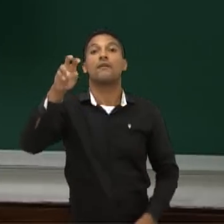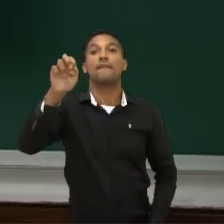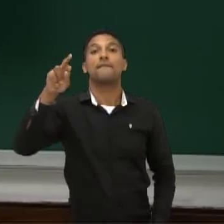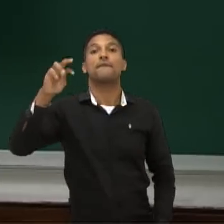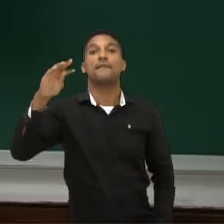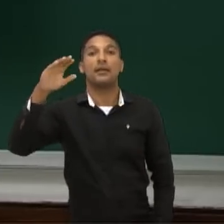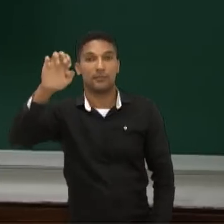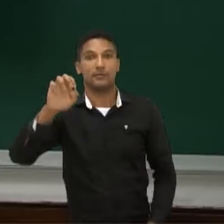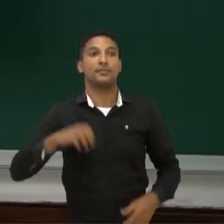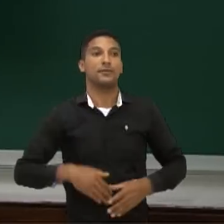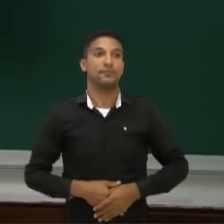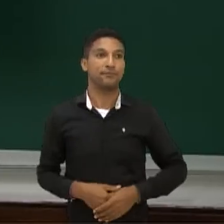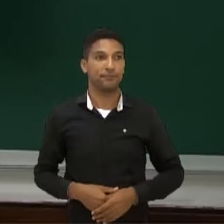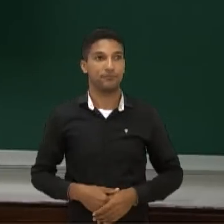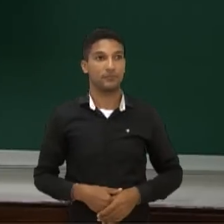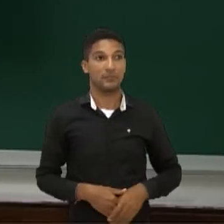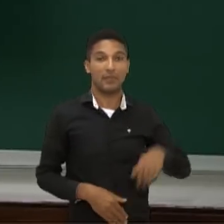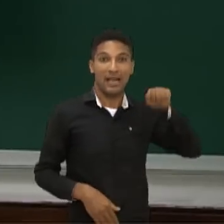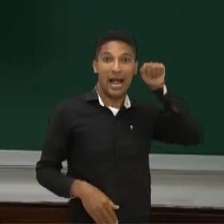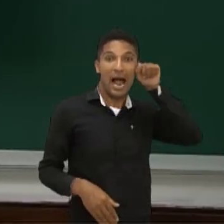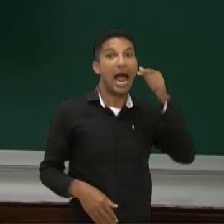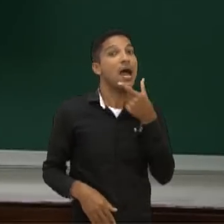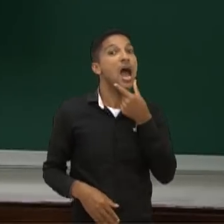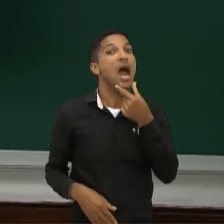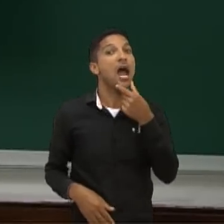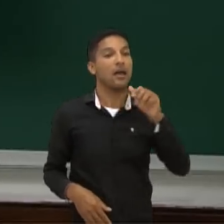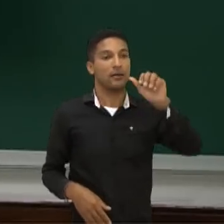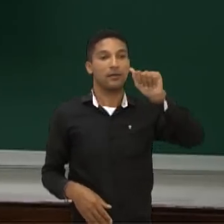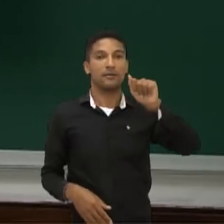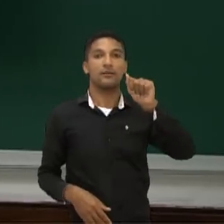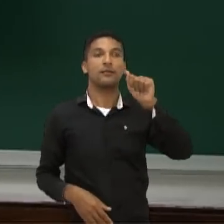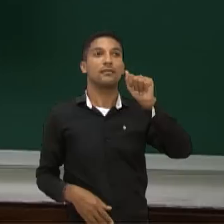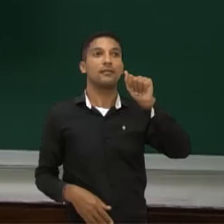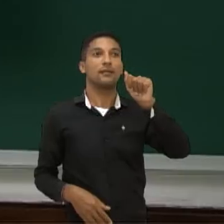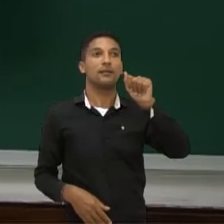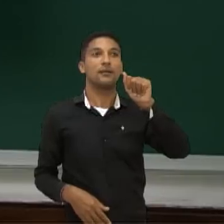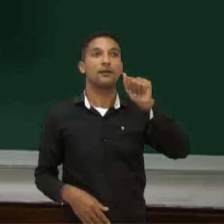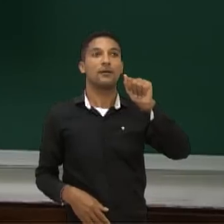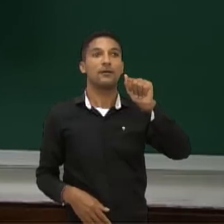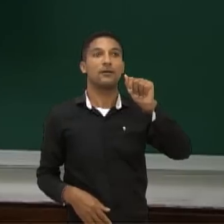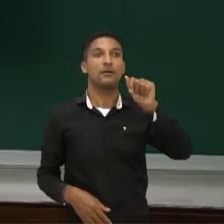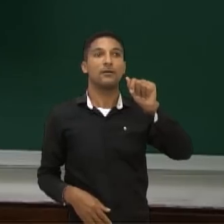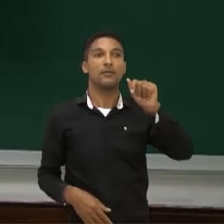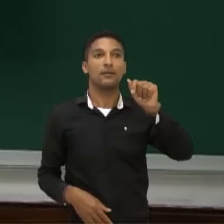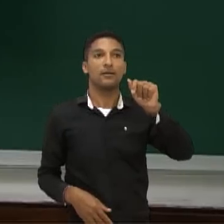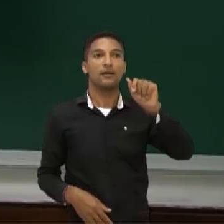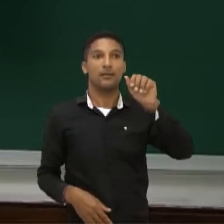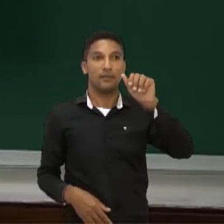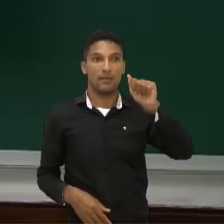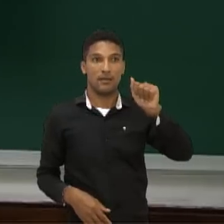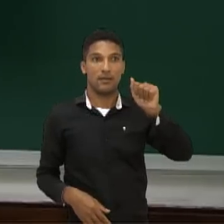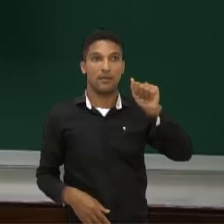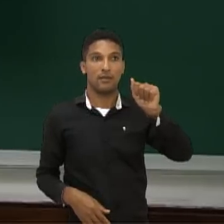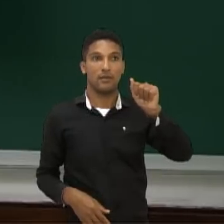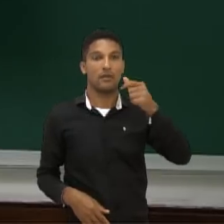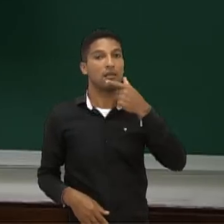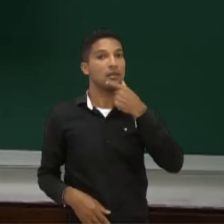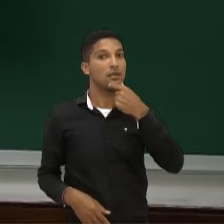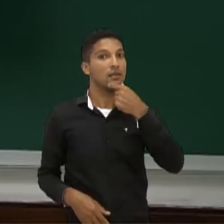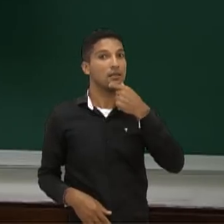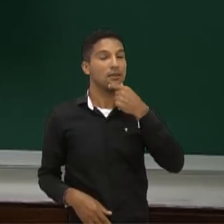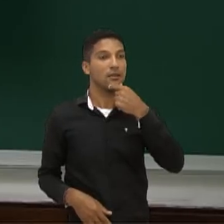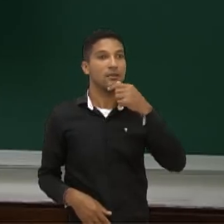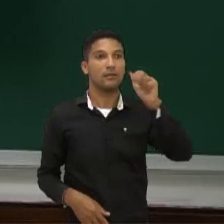pontinho de referência A, que tem o Arthur, e o pontinho no vértice C, que é a casa da avó. Tá bom, pessoal? Então, no